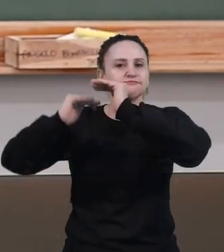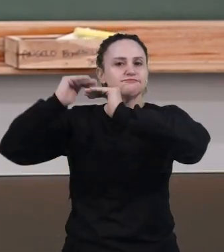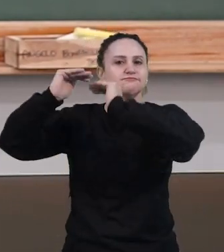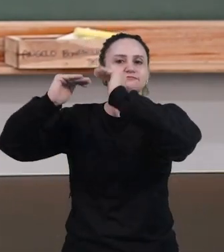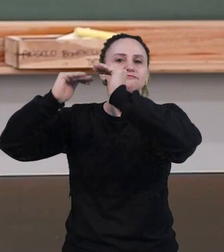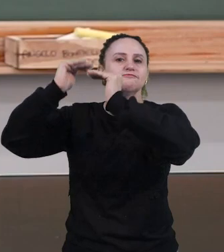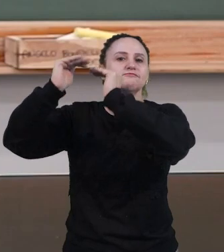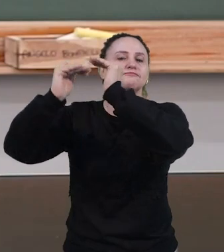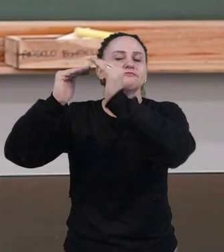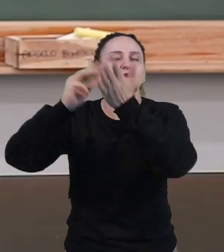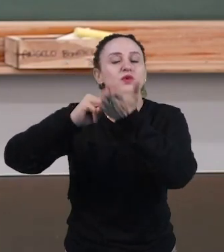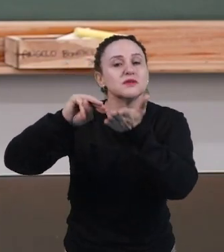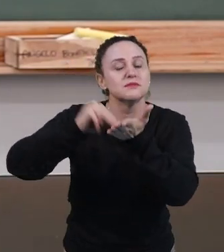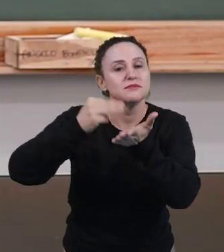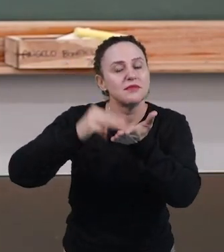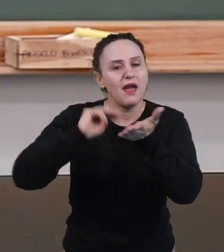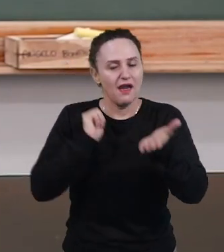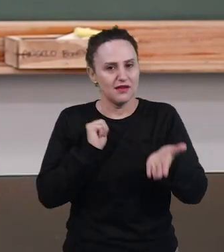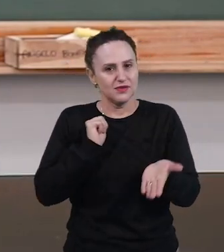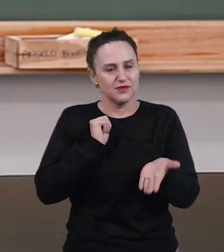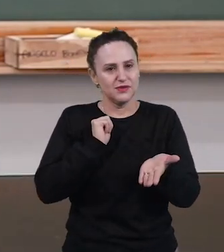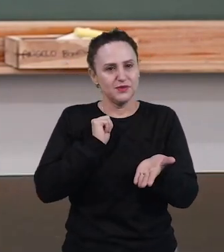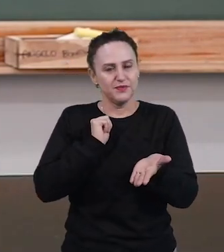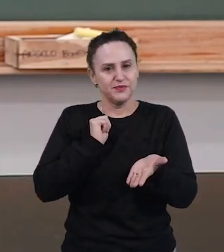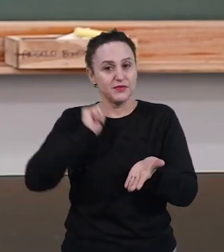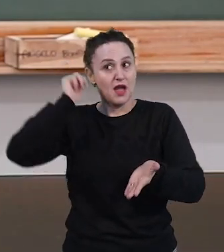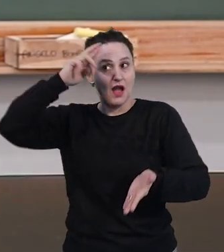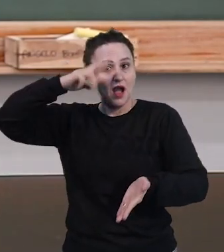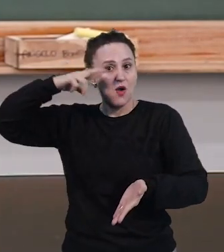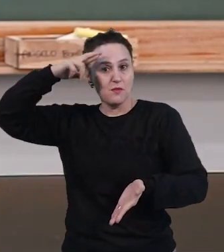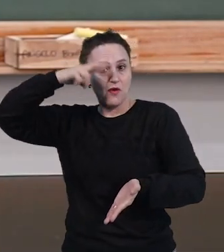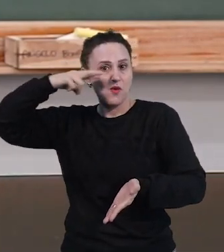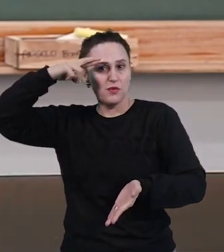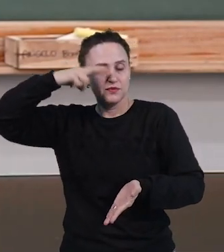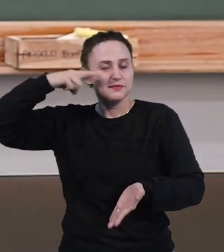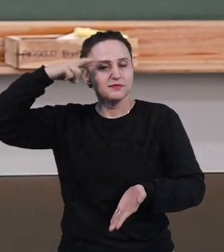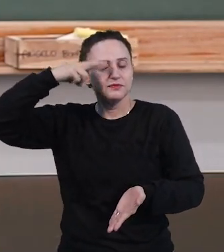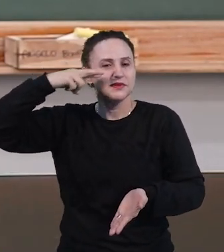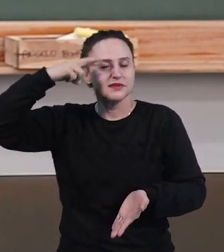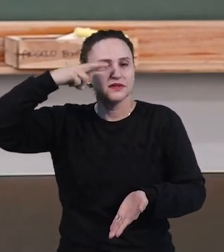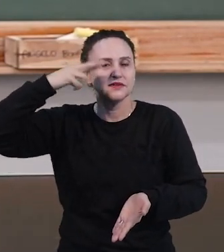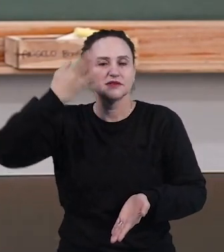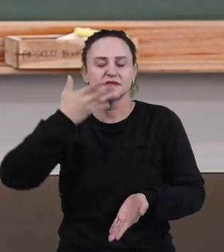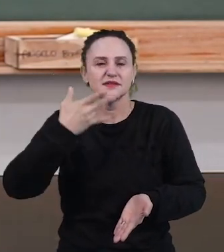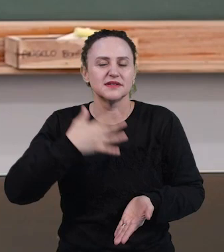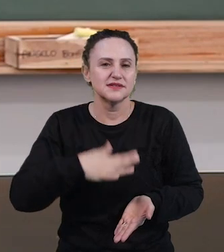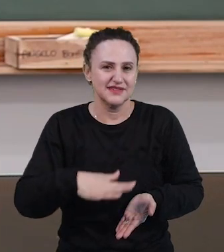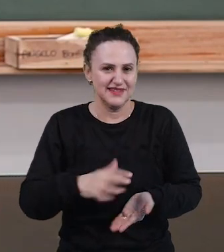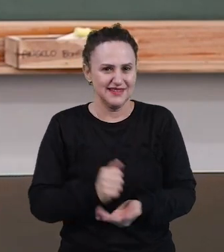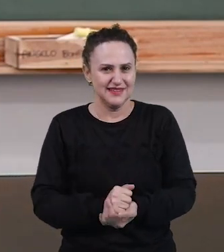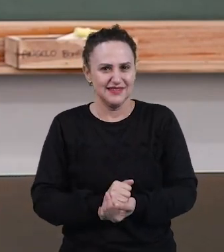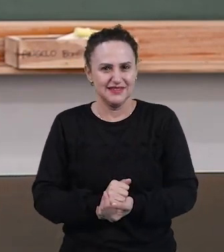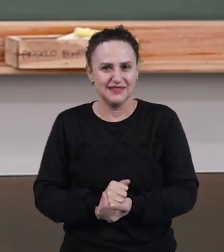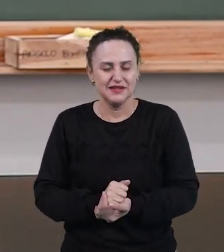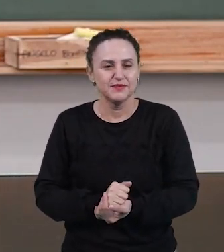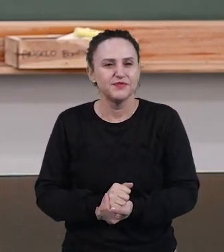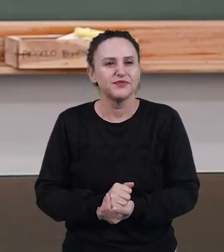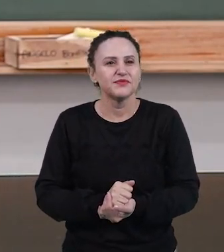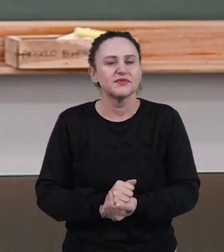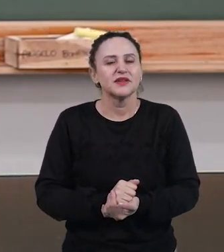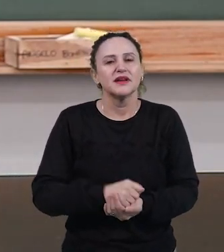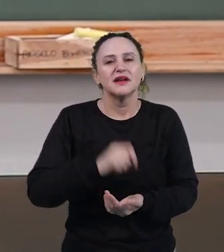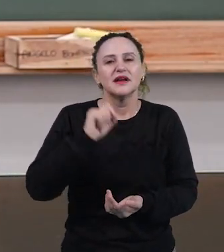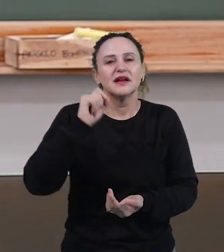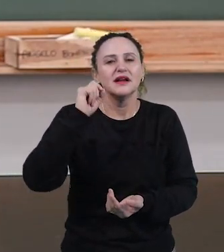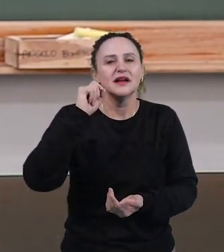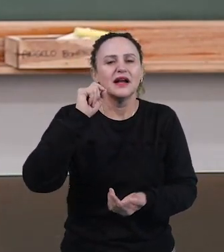né? Que é uma observação das crianças, muito deixando essas crianças falar,